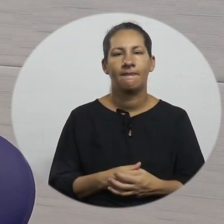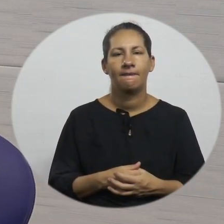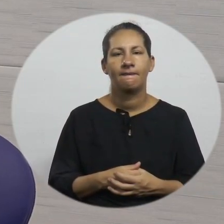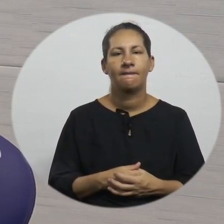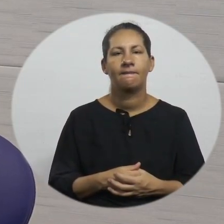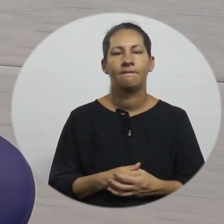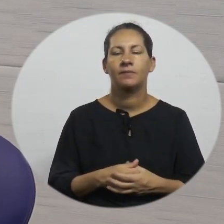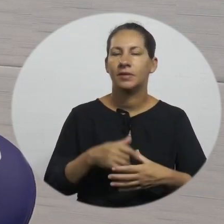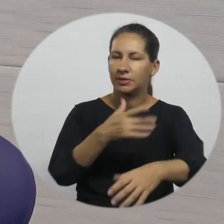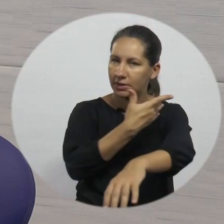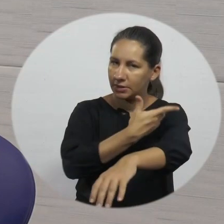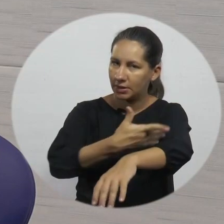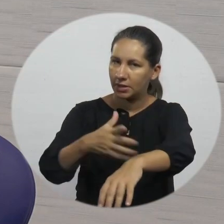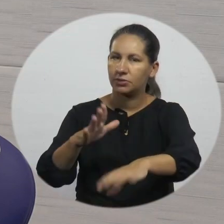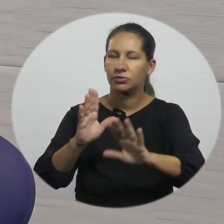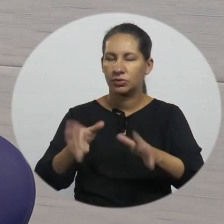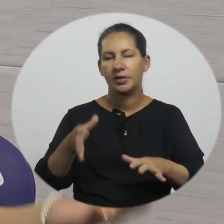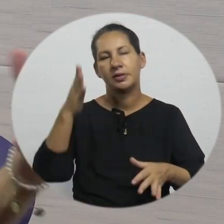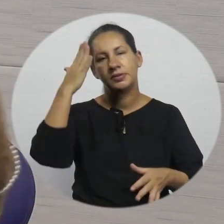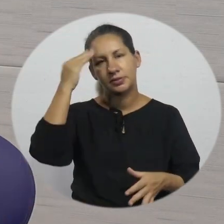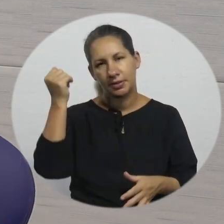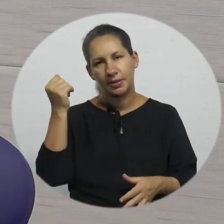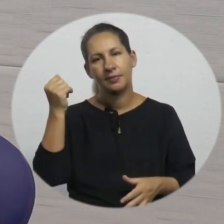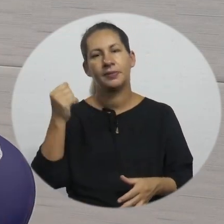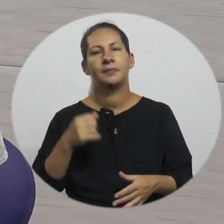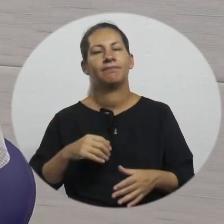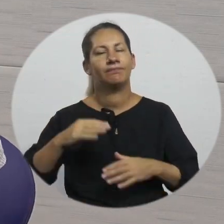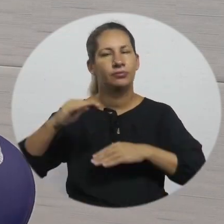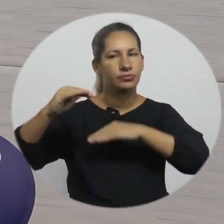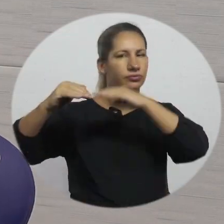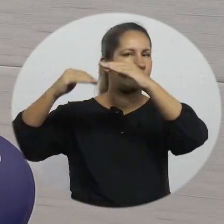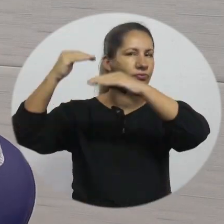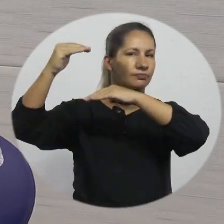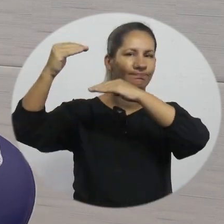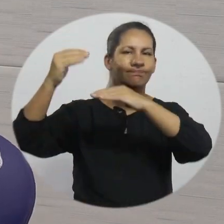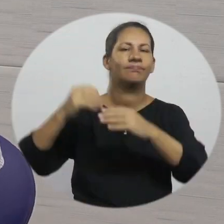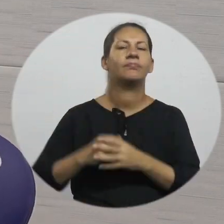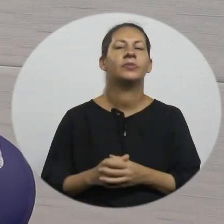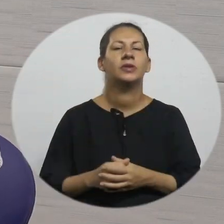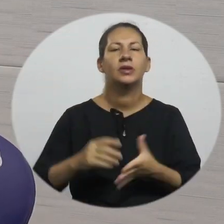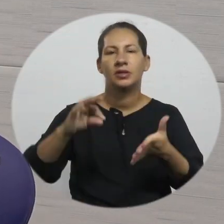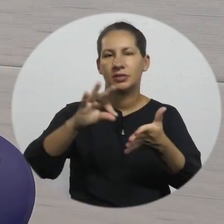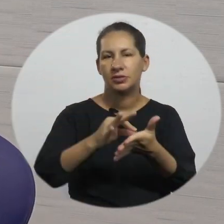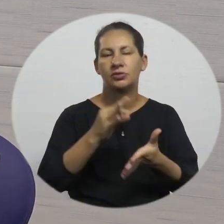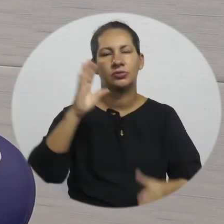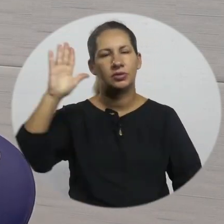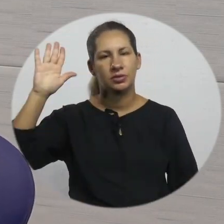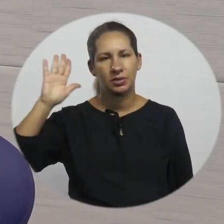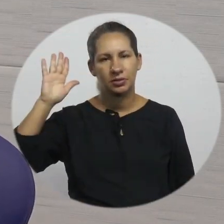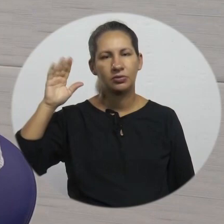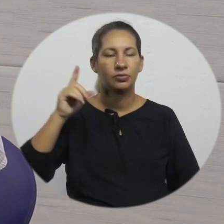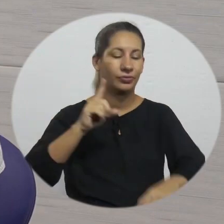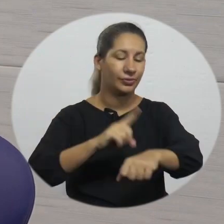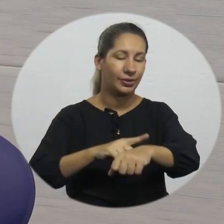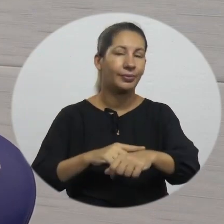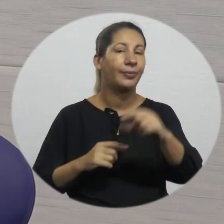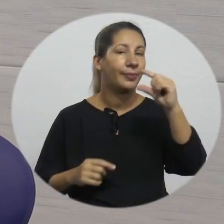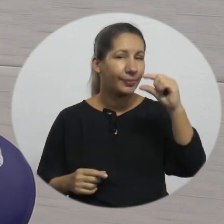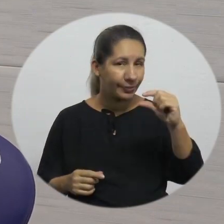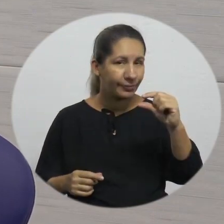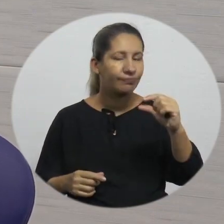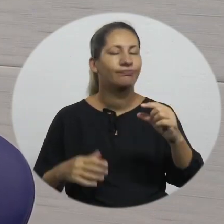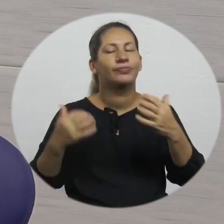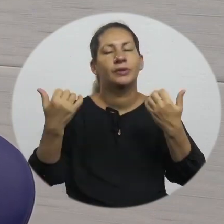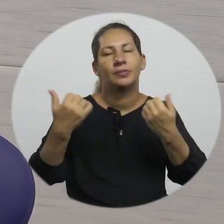eles foram treinados para isso, mas a gente sabe que a demanda aumenta muito no período de registro de candidatura, os prazos são